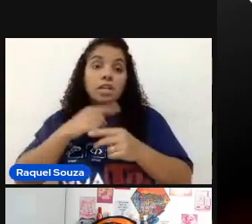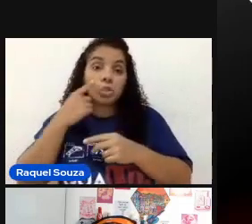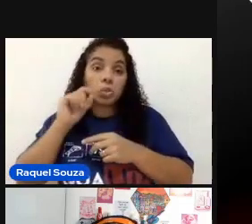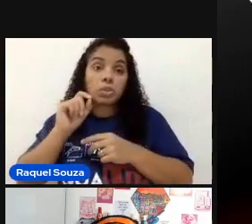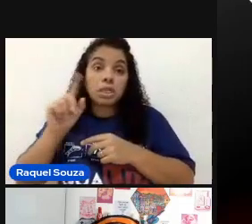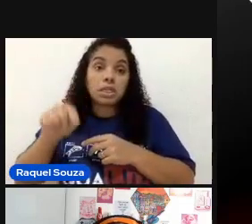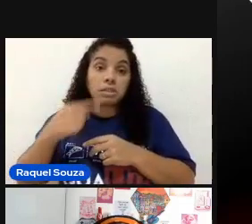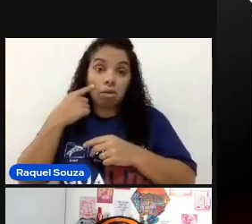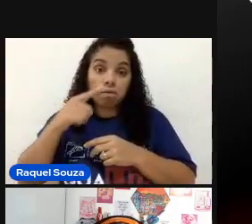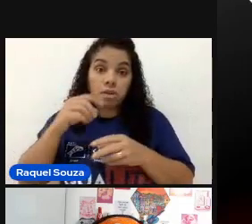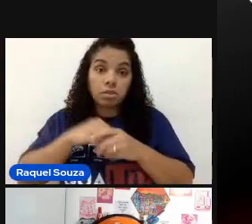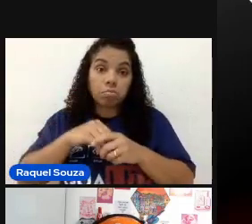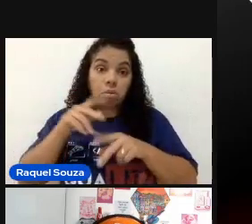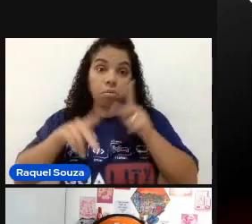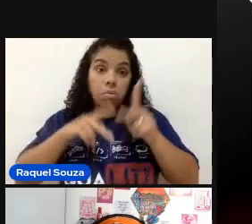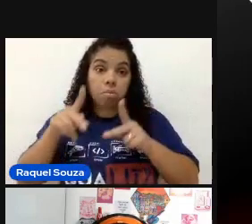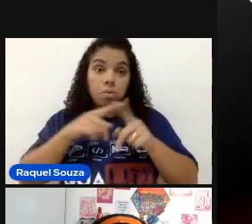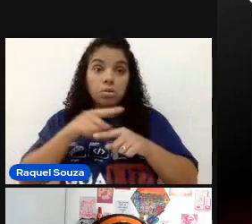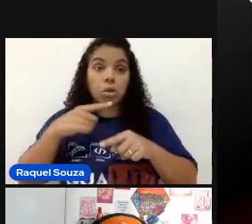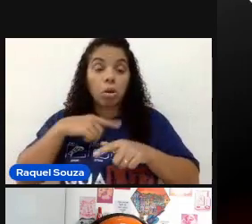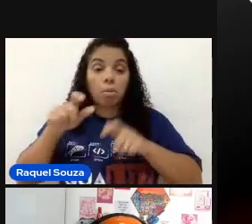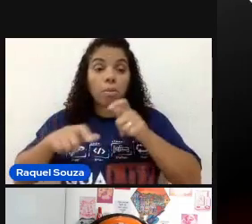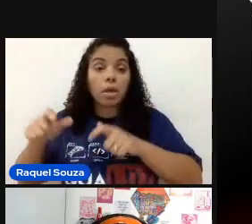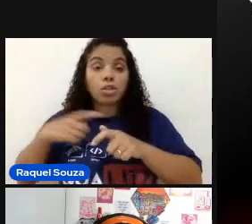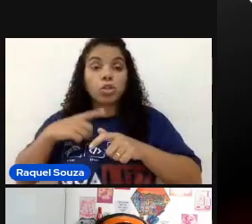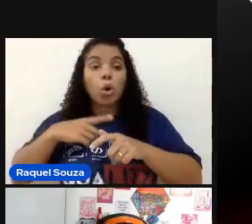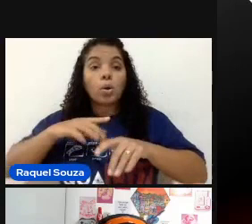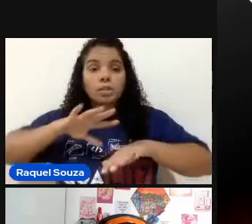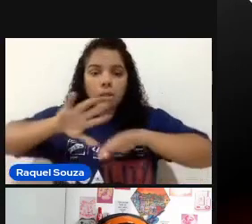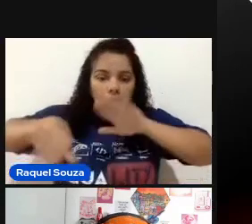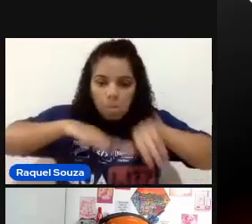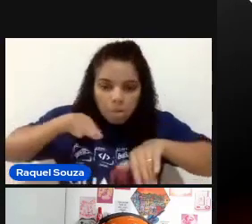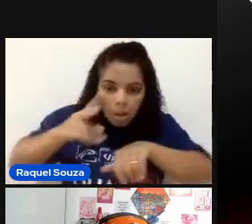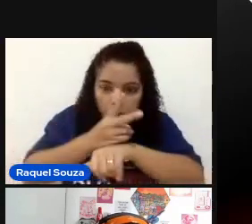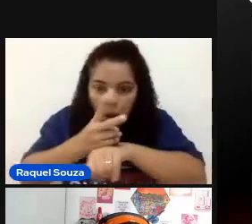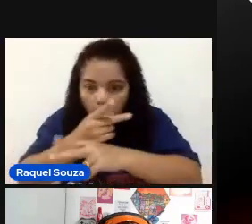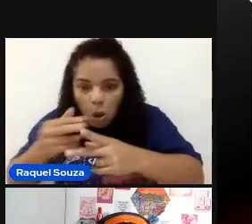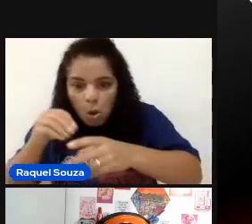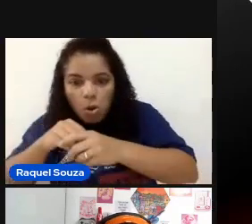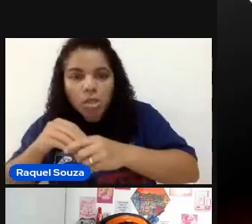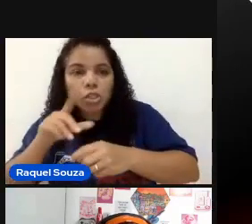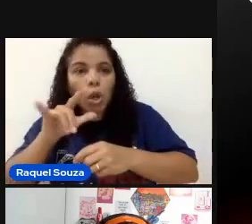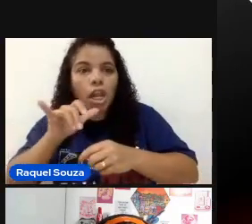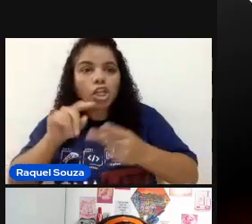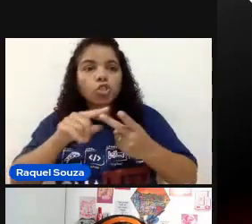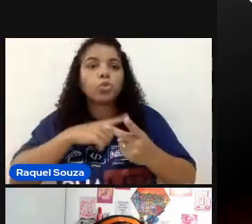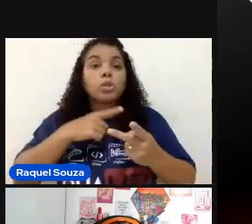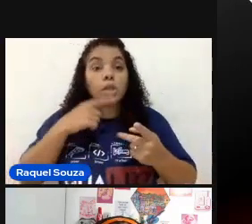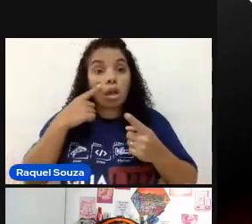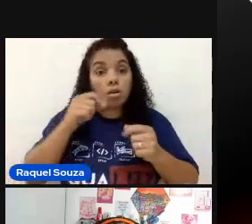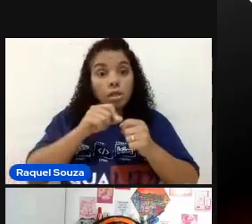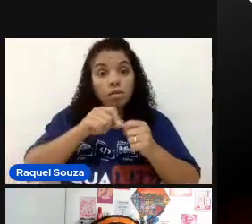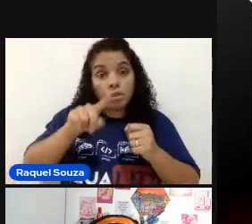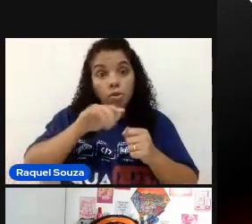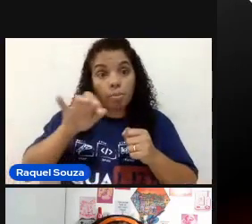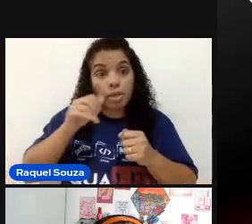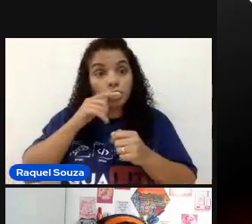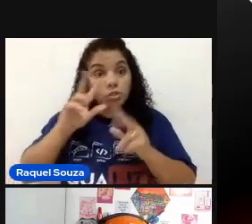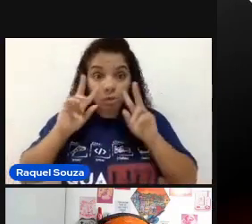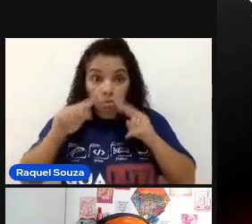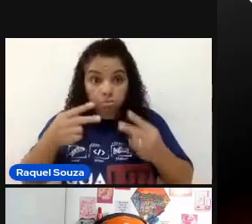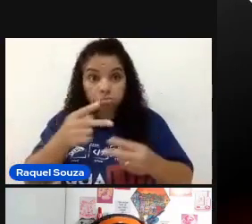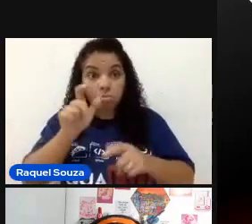vistos pela população como pessoas revirando lixo, mas que, através do credenciamento nas cooperativas, passaram a ser reconhecidos